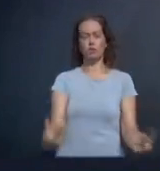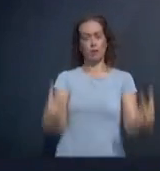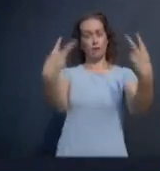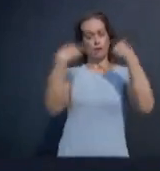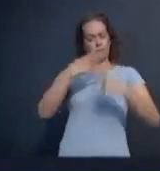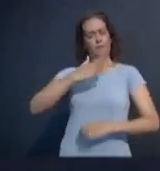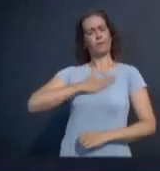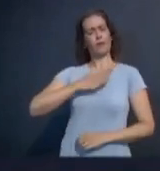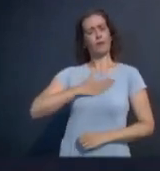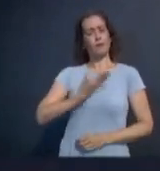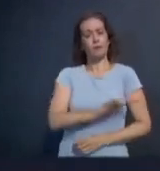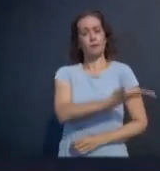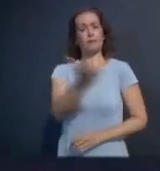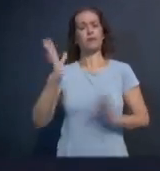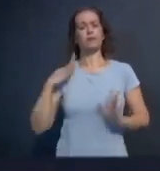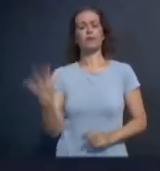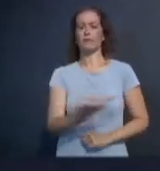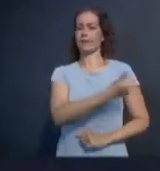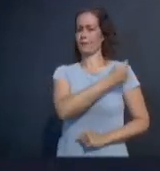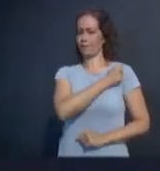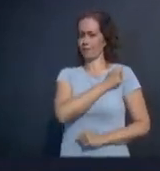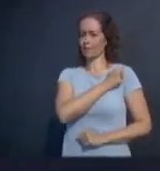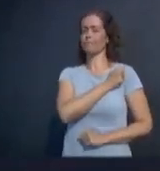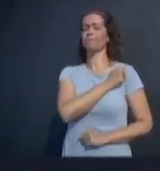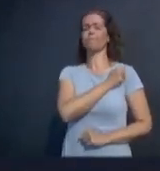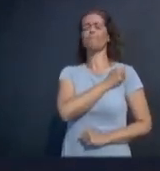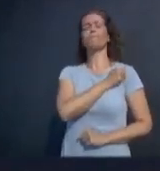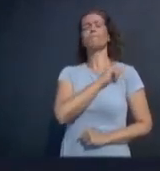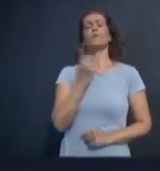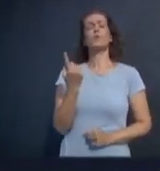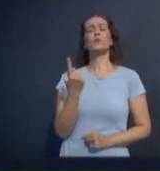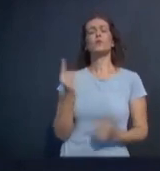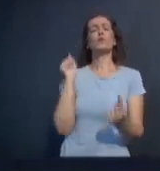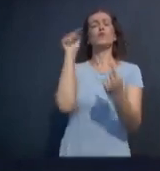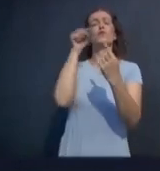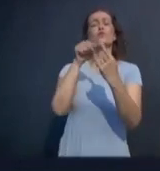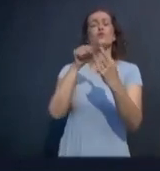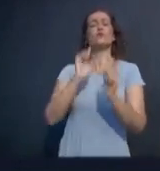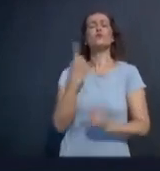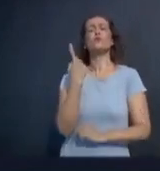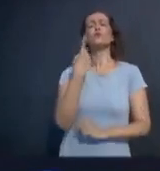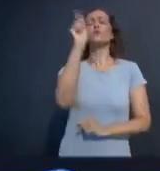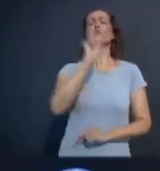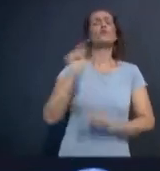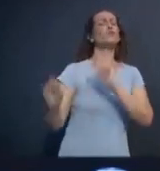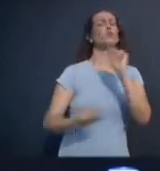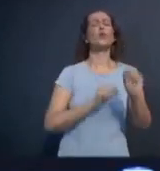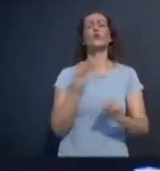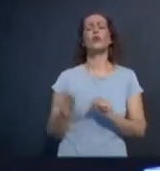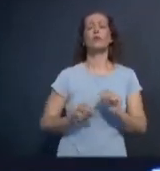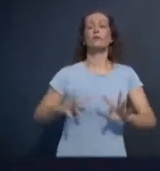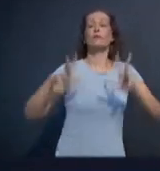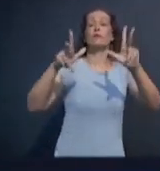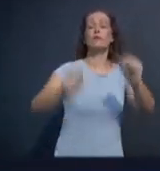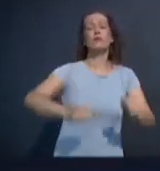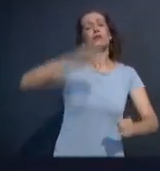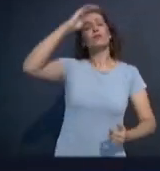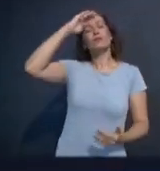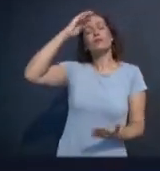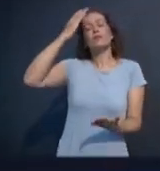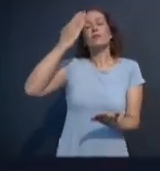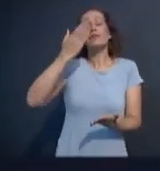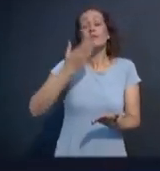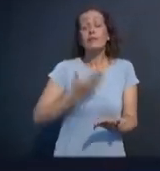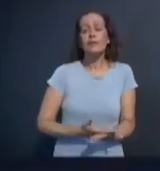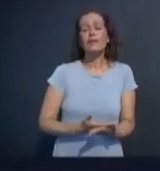terra. O propósito final é esse: para que todo que nele crê, fale comigo, crê,